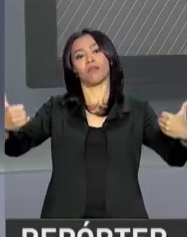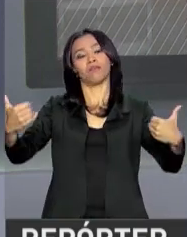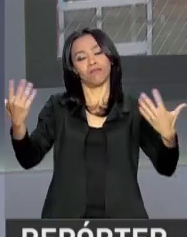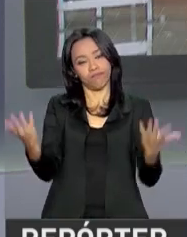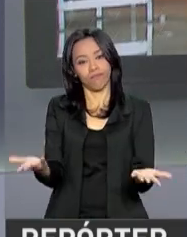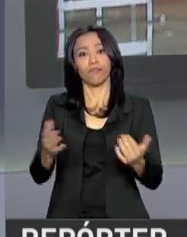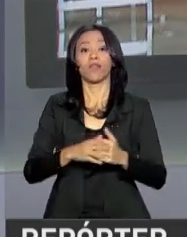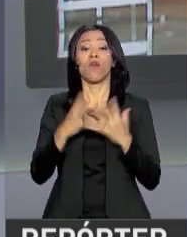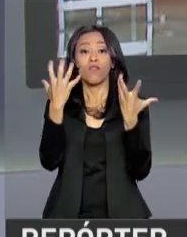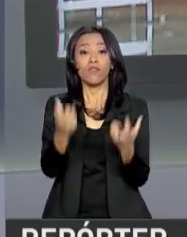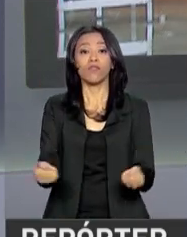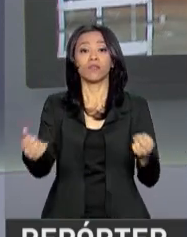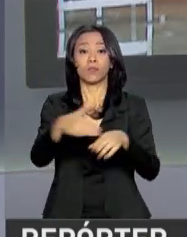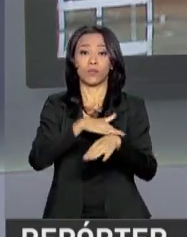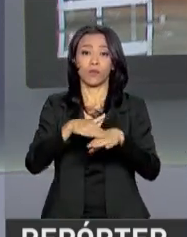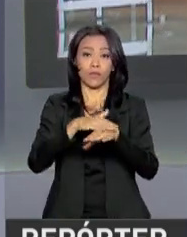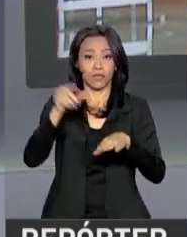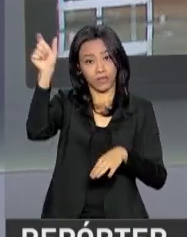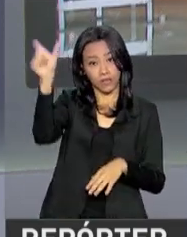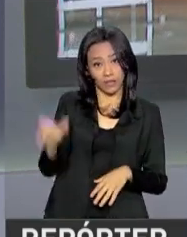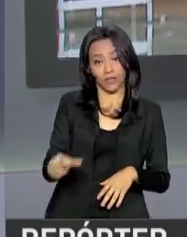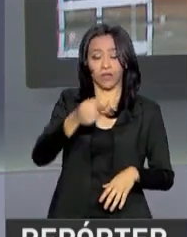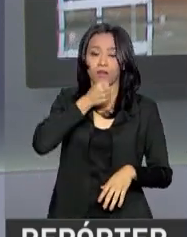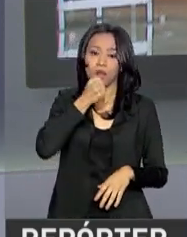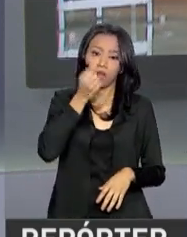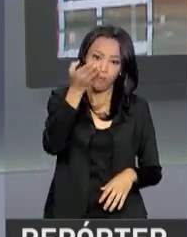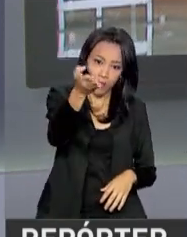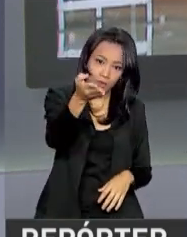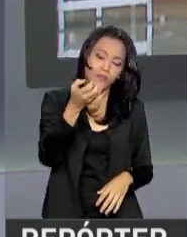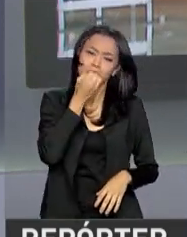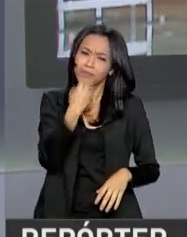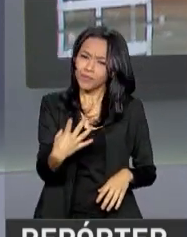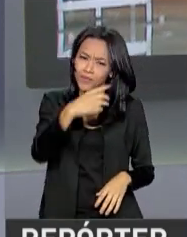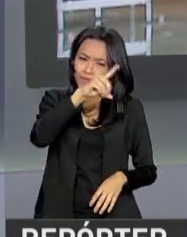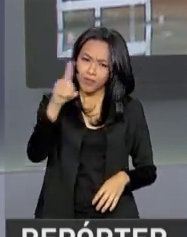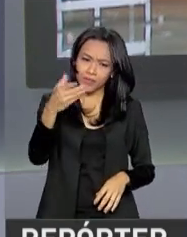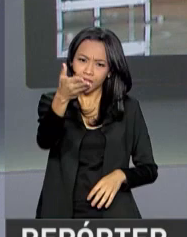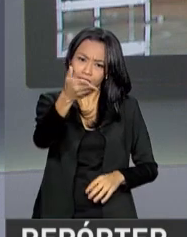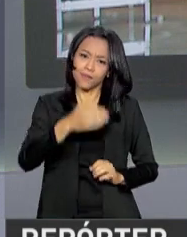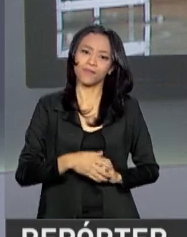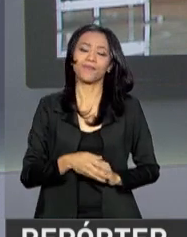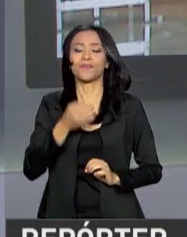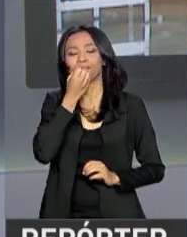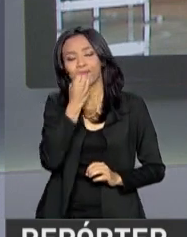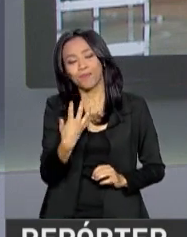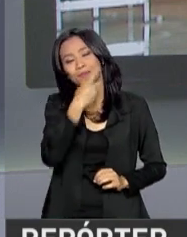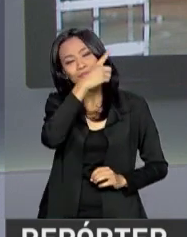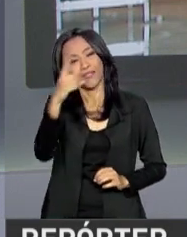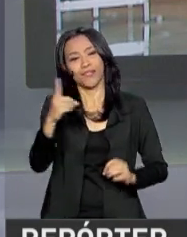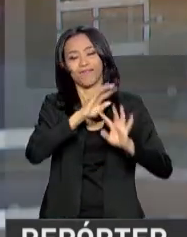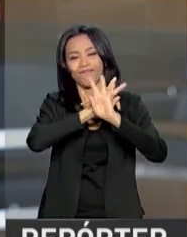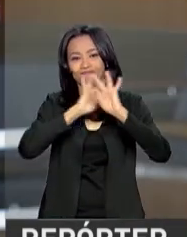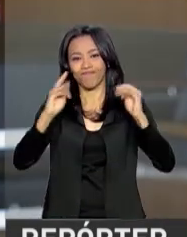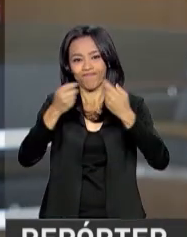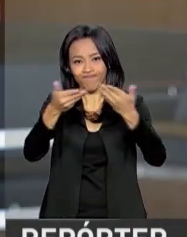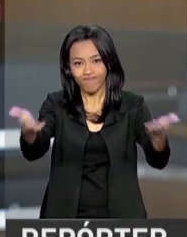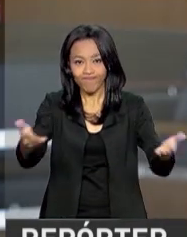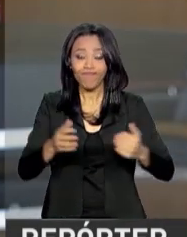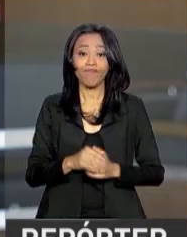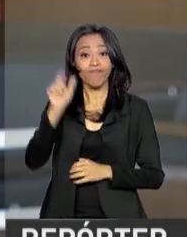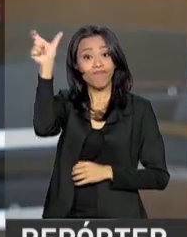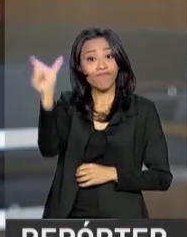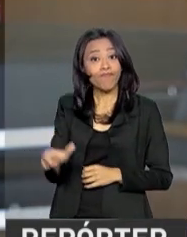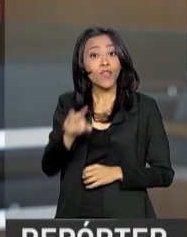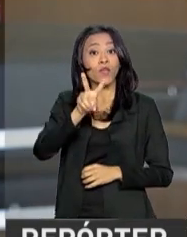conversar com o repórter márcio fernandes olá marcinha bom dia pra você no dia thaíssa bom dia a todos o vice presidente